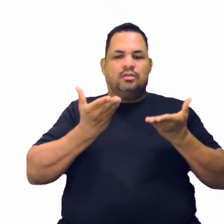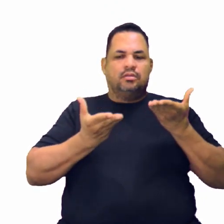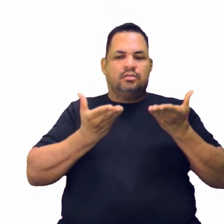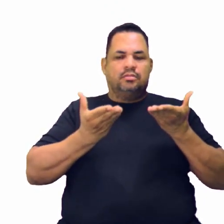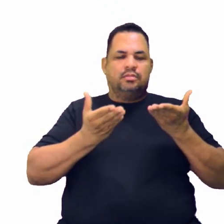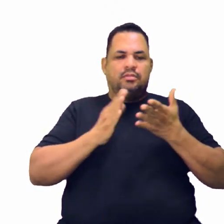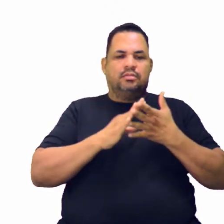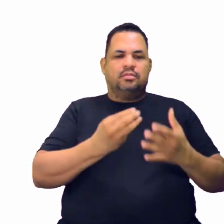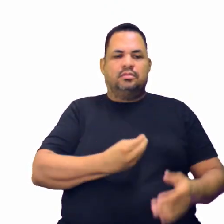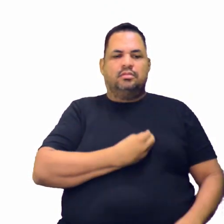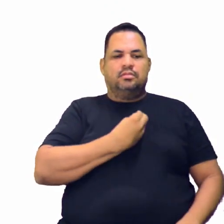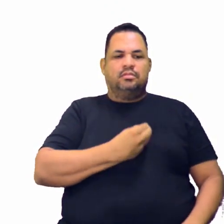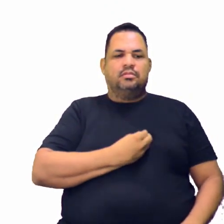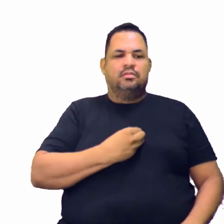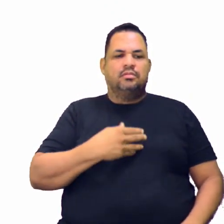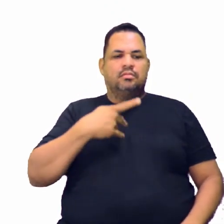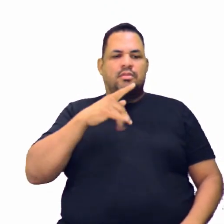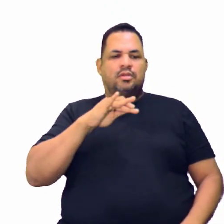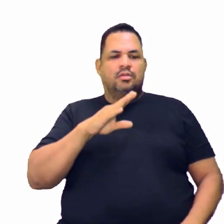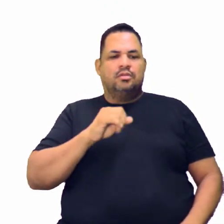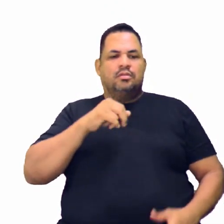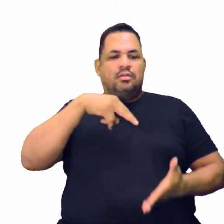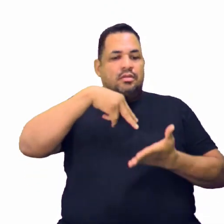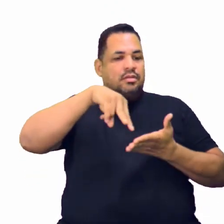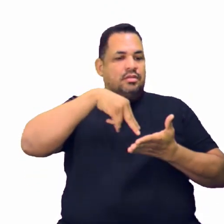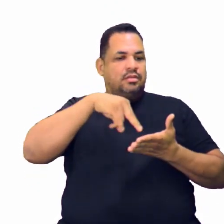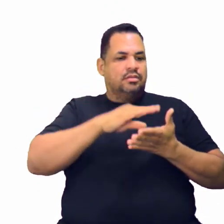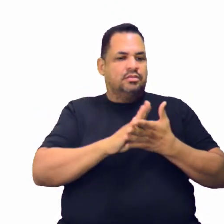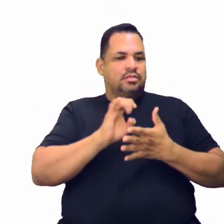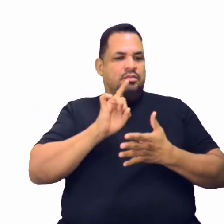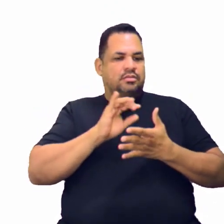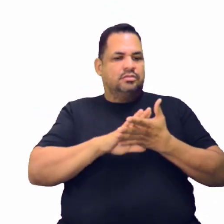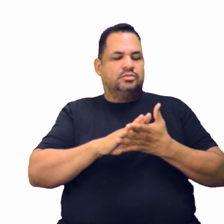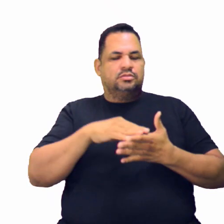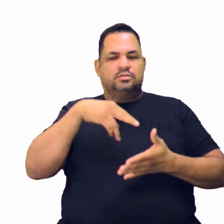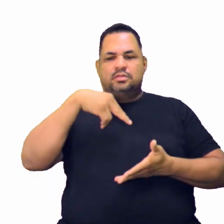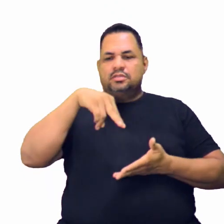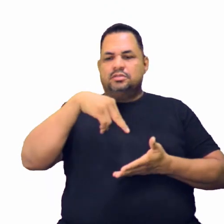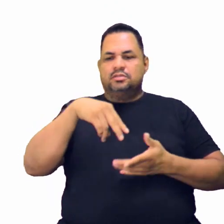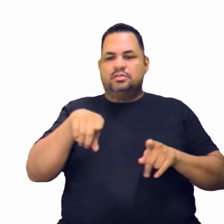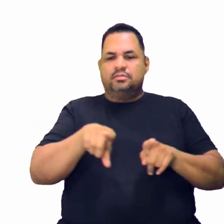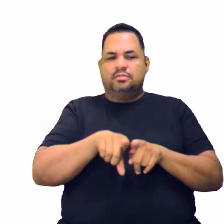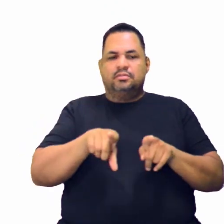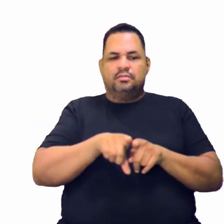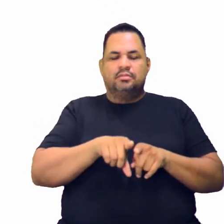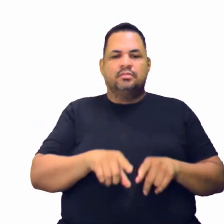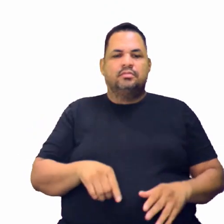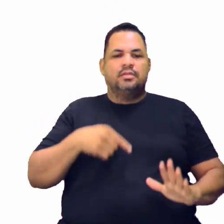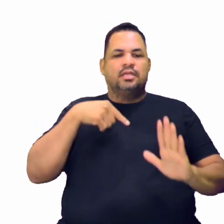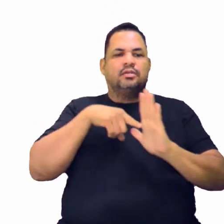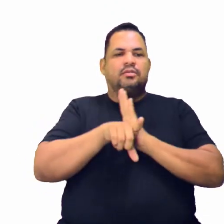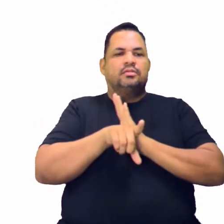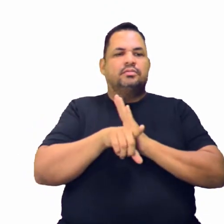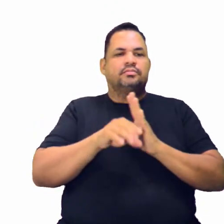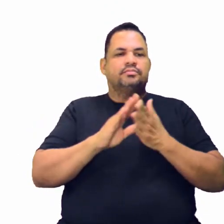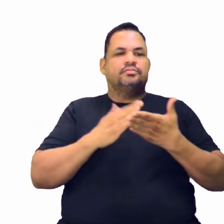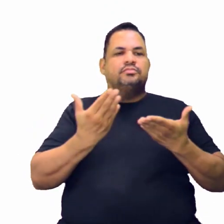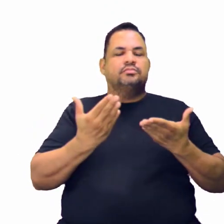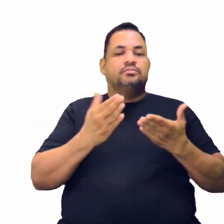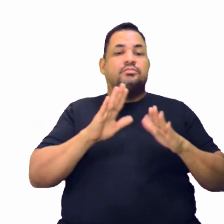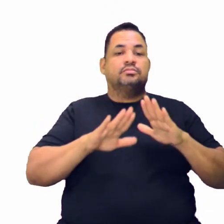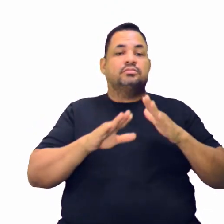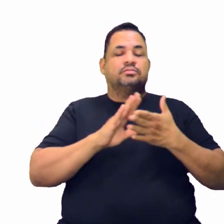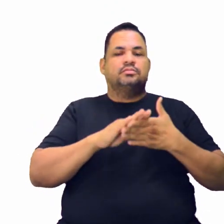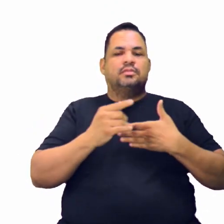vida. Então, nós temos polcas, tipo de dança, e sarabanda também, tipo de dança. Comando da questão. De acordo